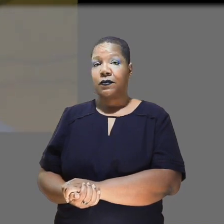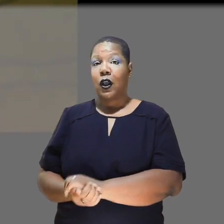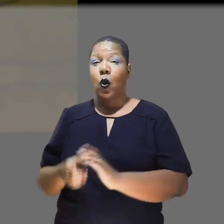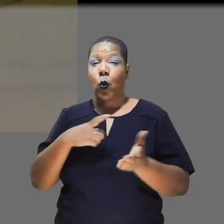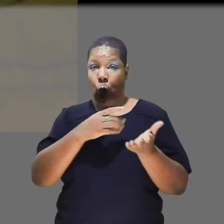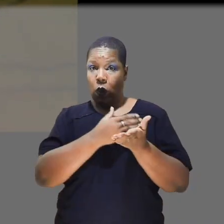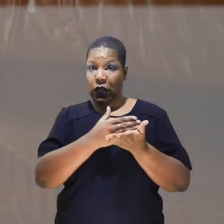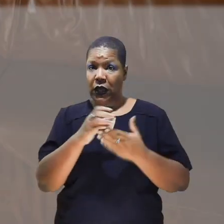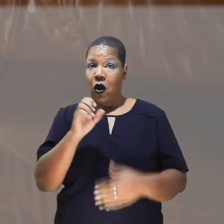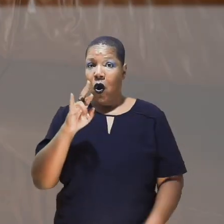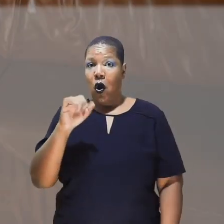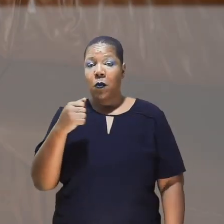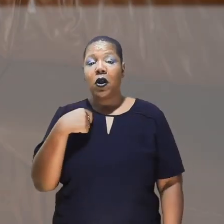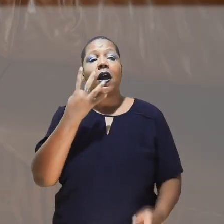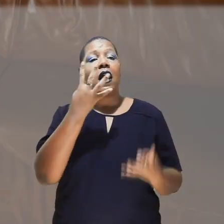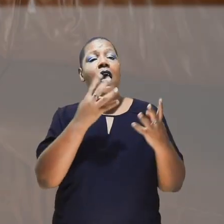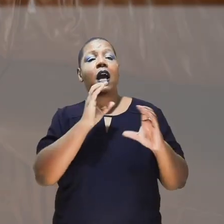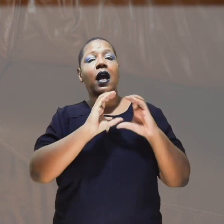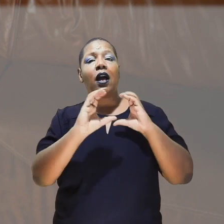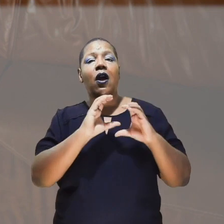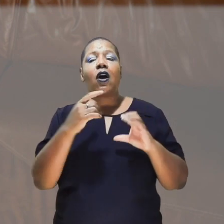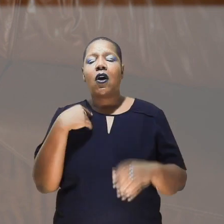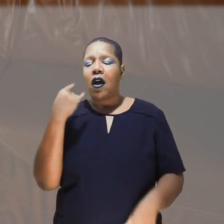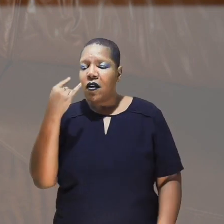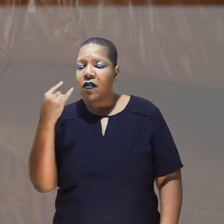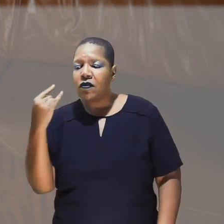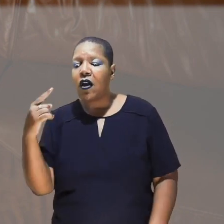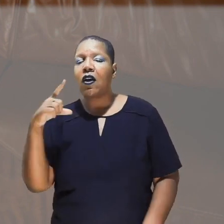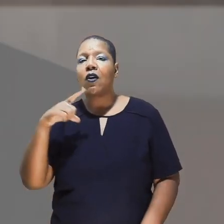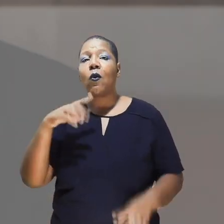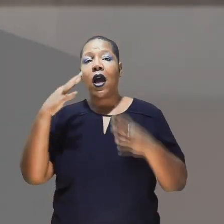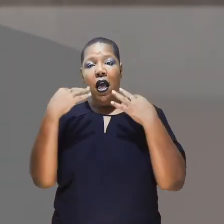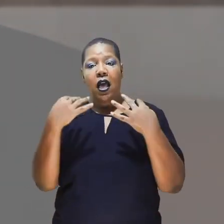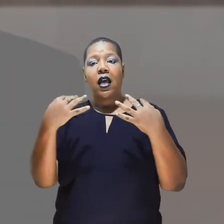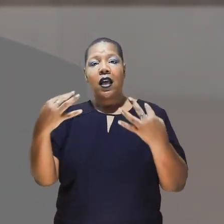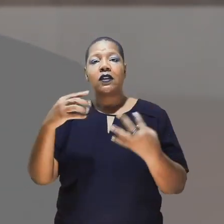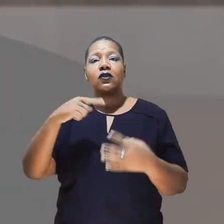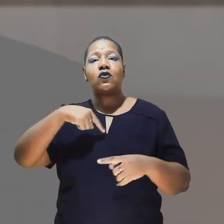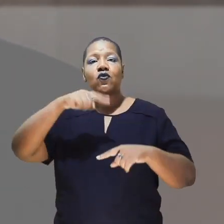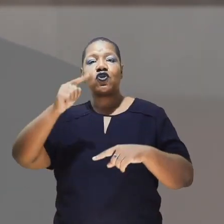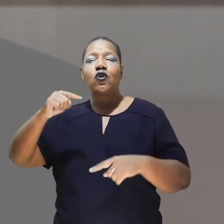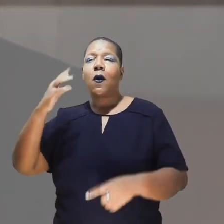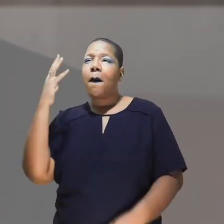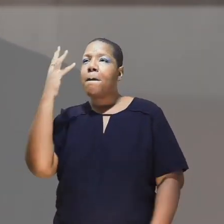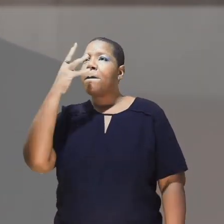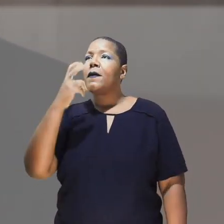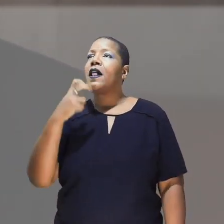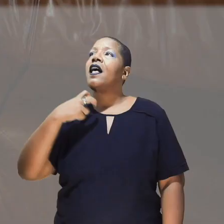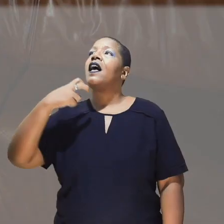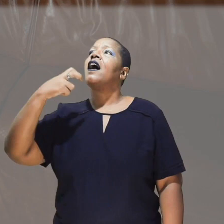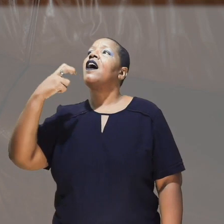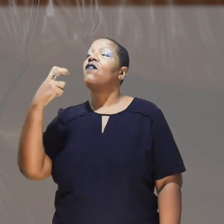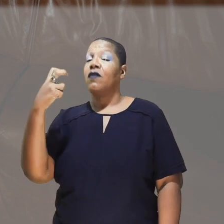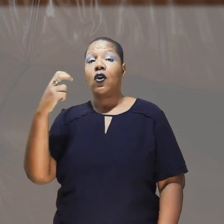Desde o início da ópera, cantoras e cantores fascinaram suas audiências pela virtuosística beleza de suas